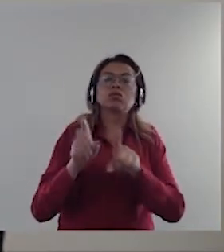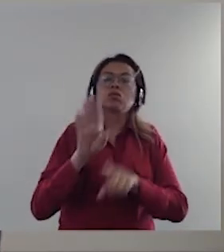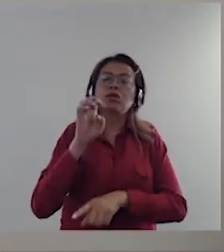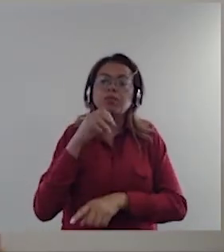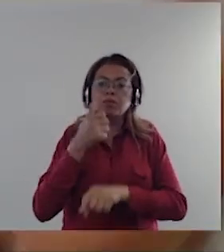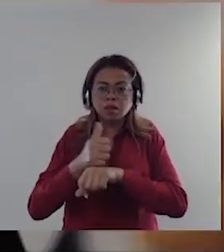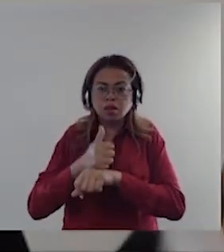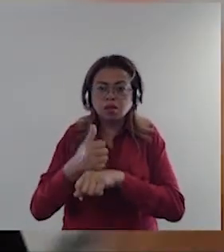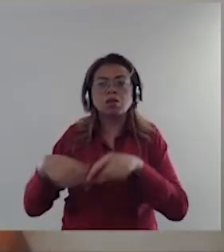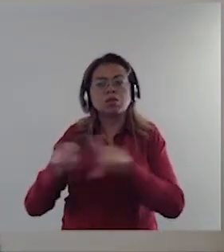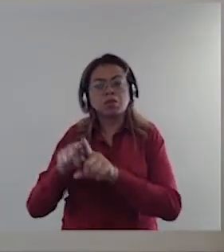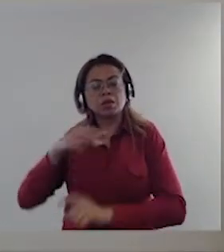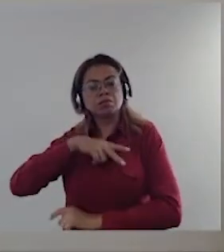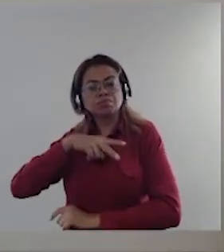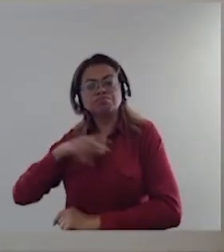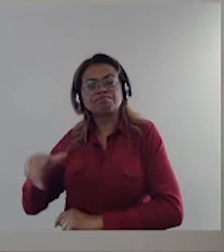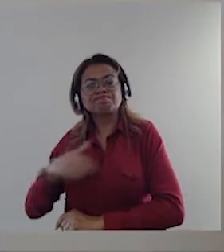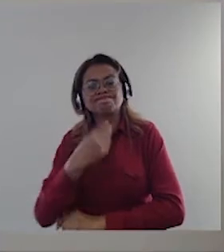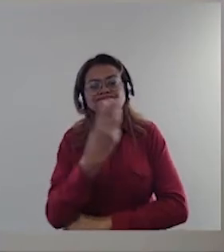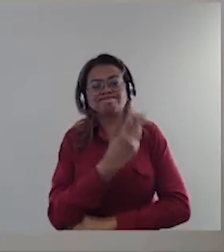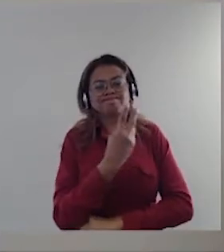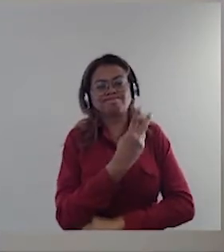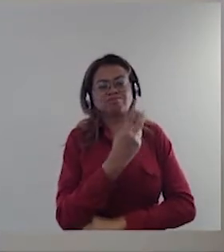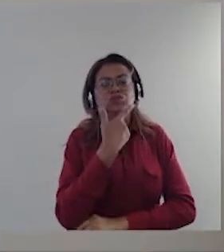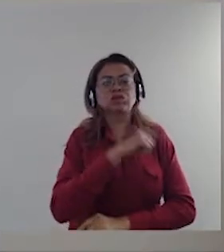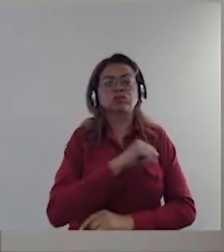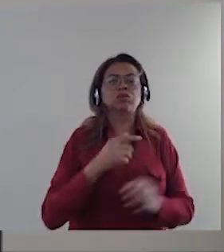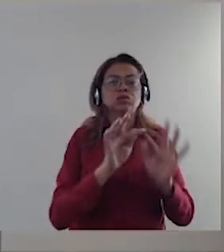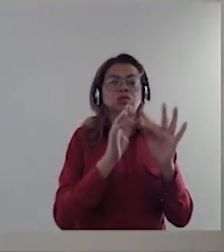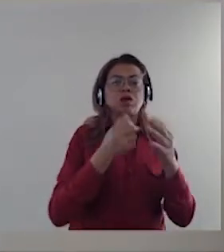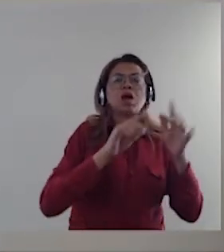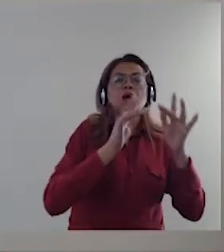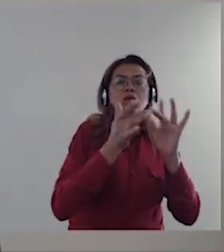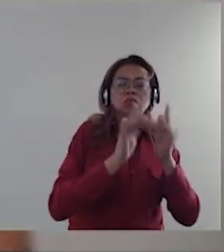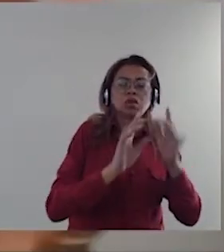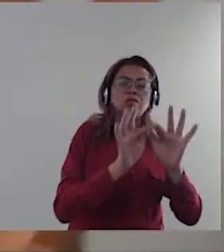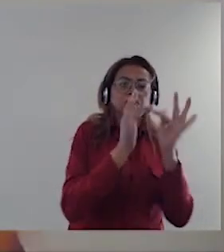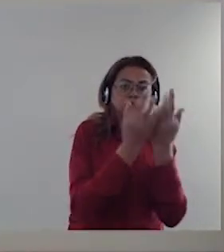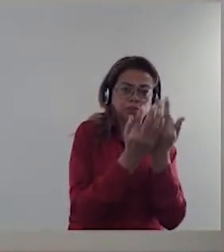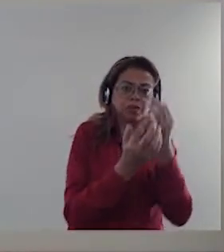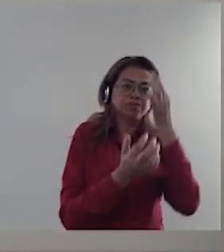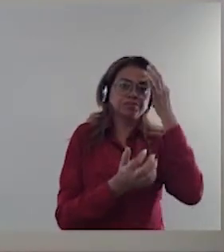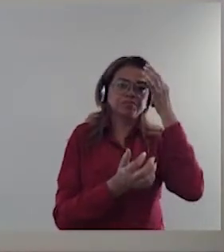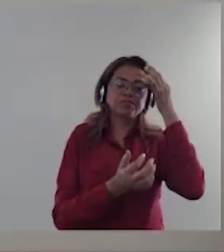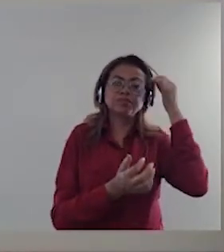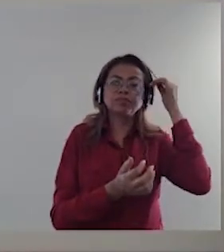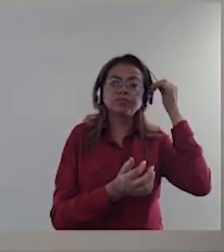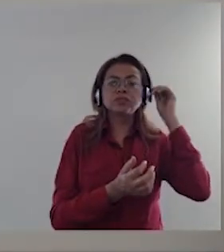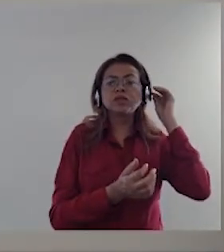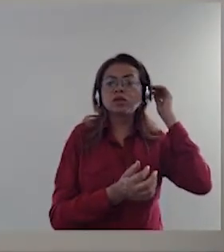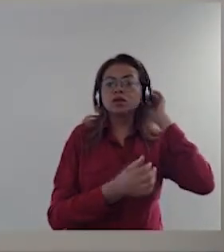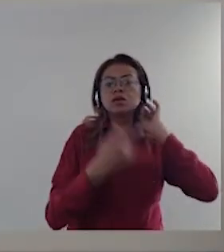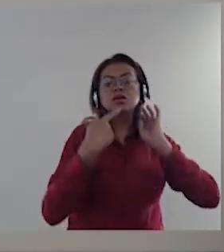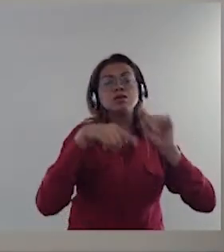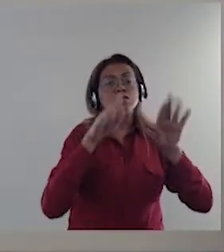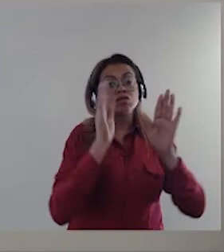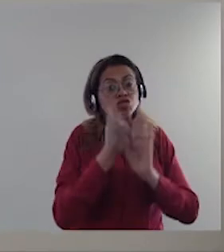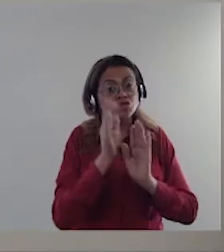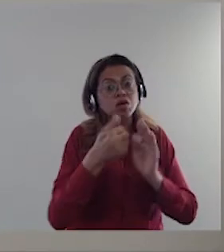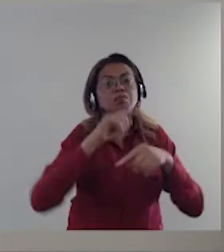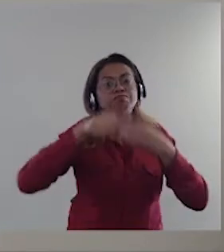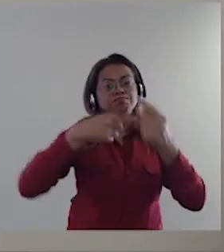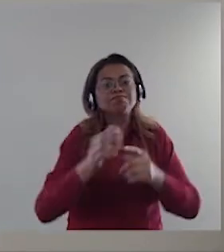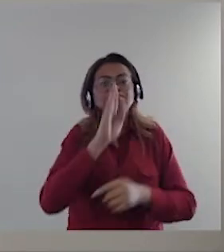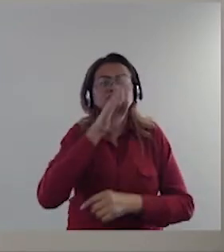também a privacidade das pessoas que estão envolvidas na relação de família, né? Bom, e já partindo aqui já para um encerramento, que eu sei que o tempo é